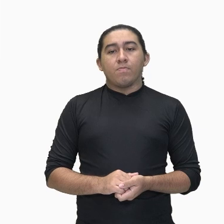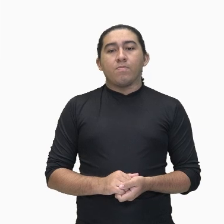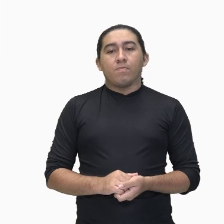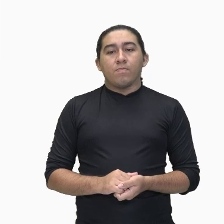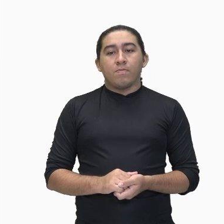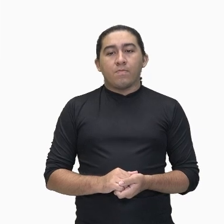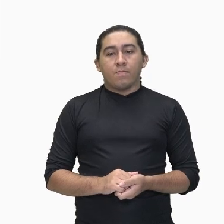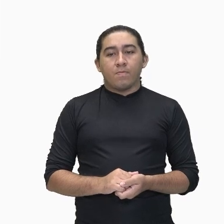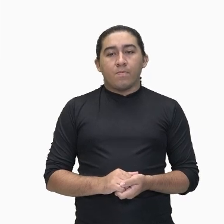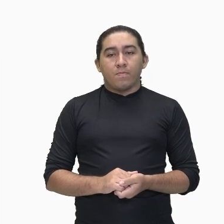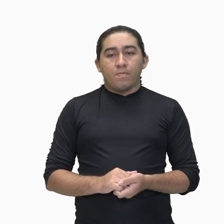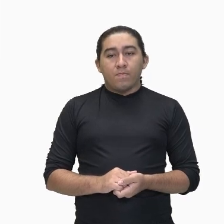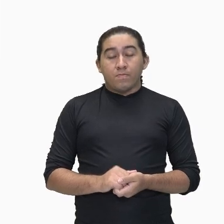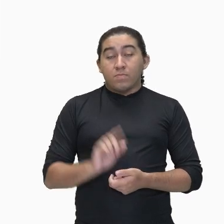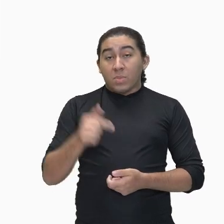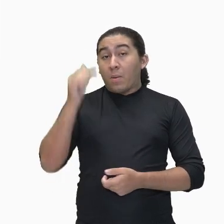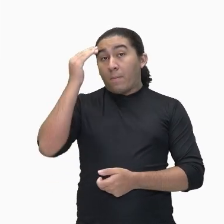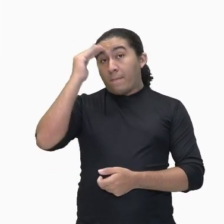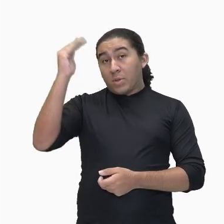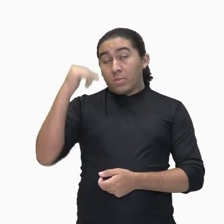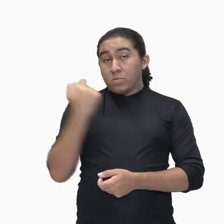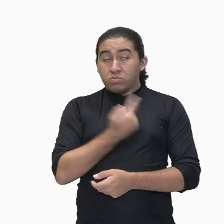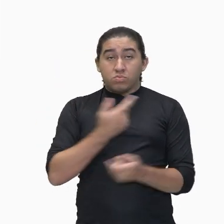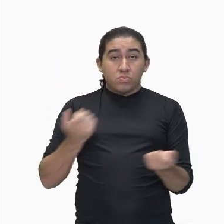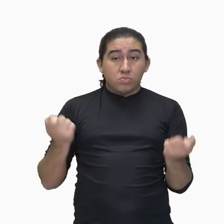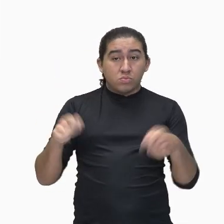né, que nós podemos também